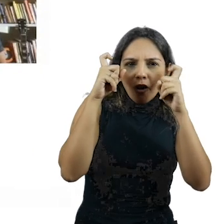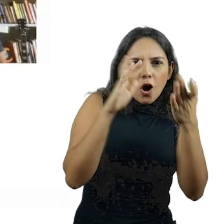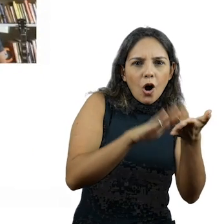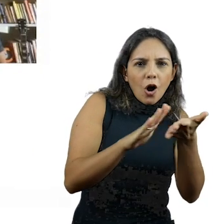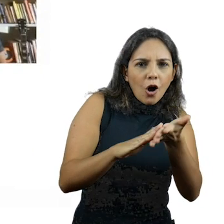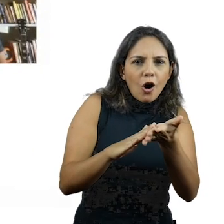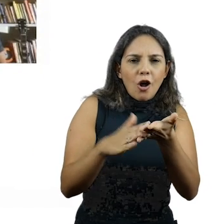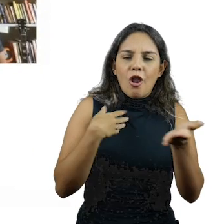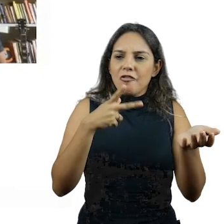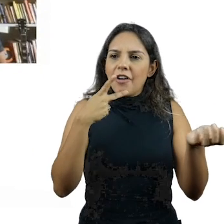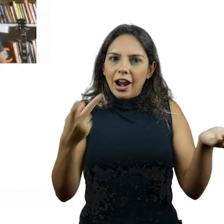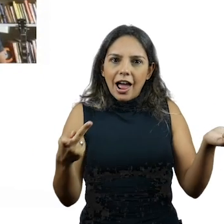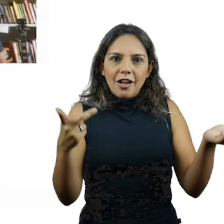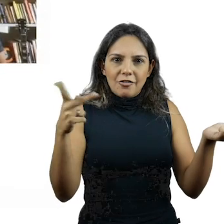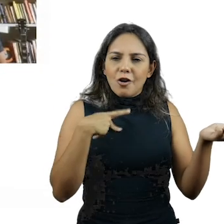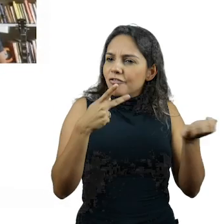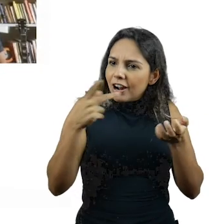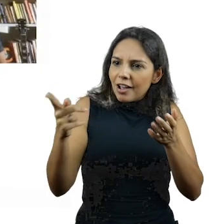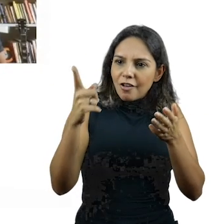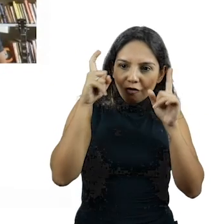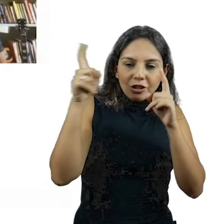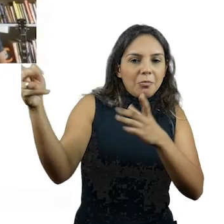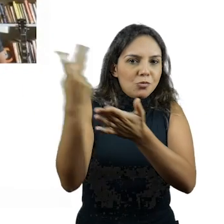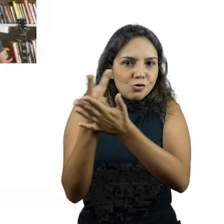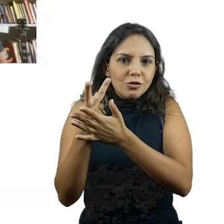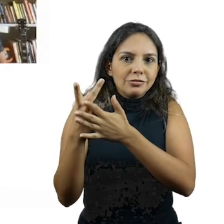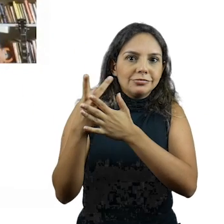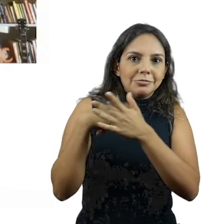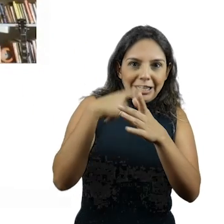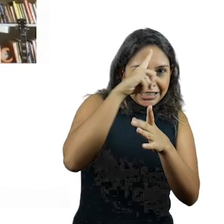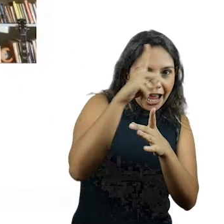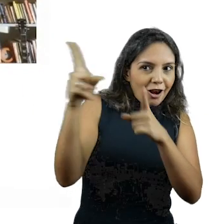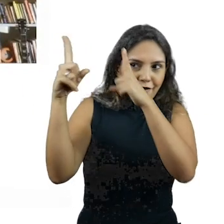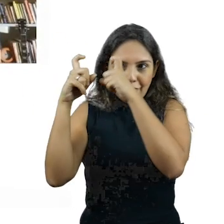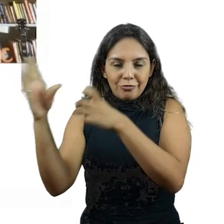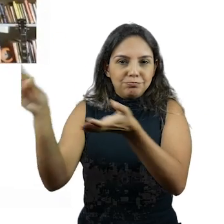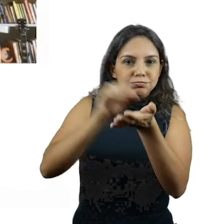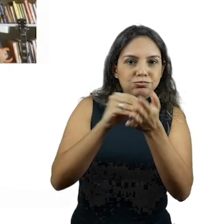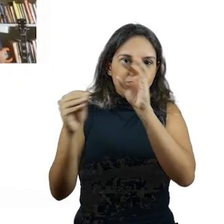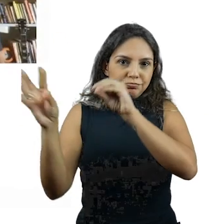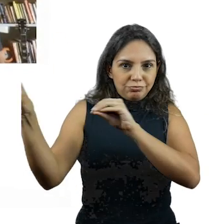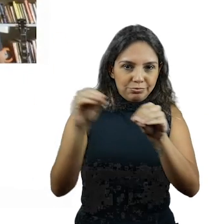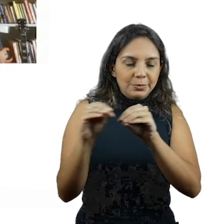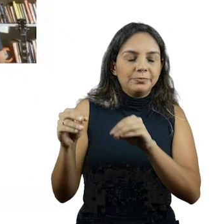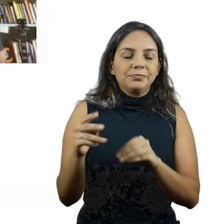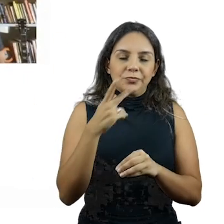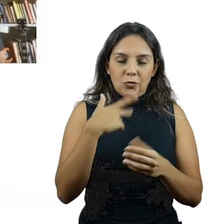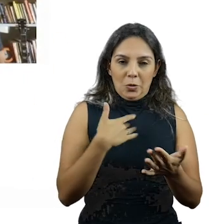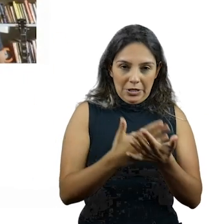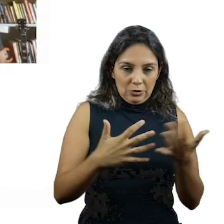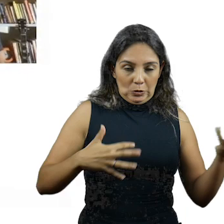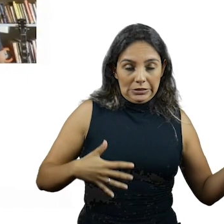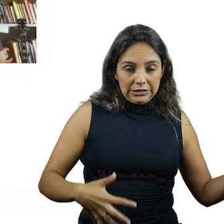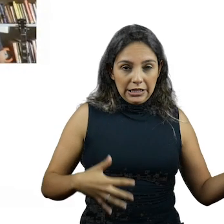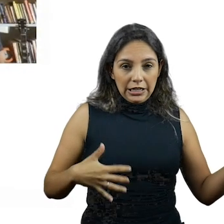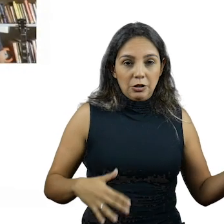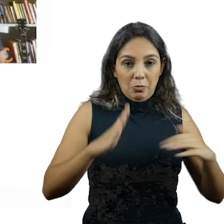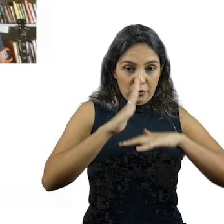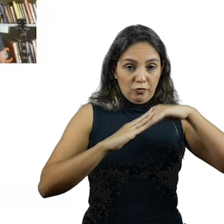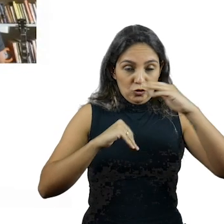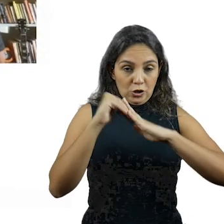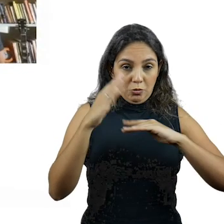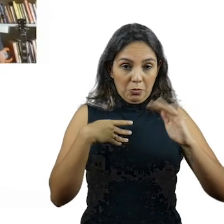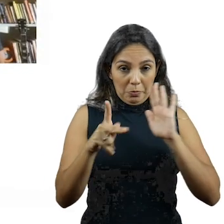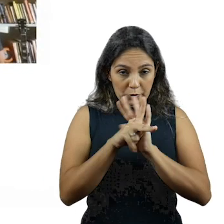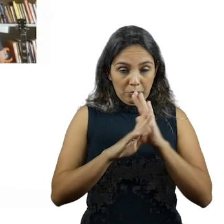incríveis, e realmente, desde que eu comecei a tocar guitarra, e quando eu comecei a tocar profissionalmente, tinha muito